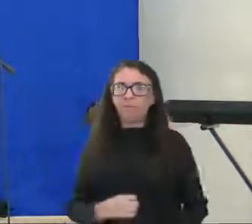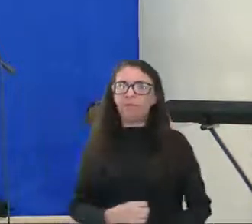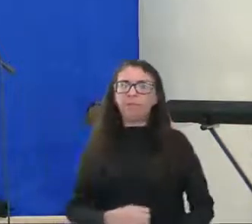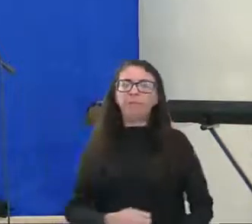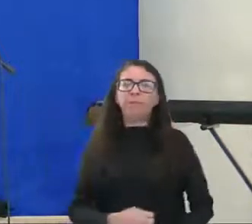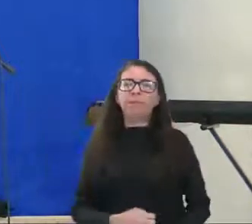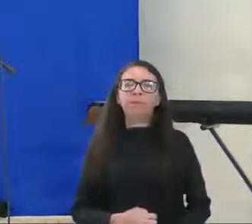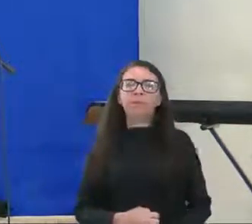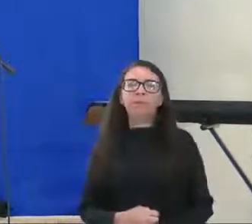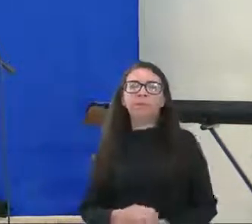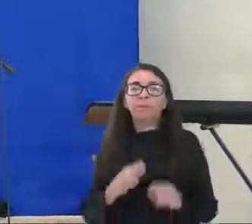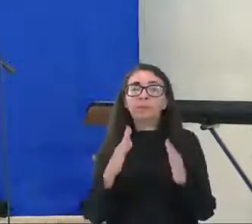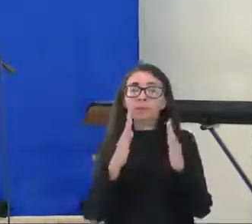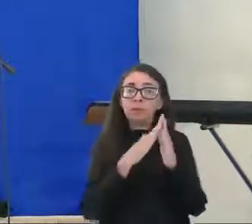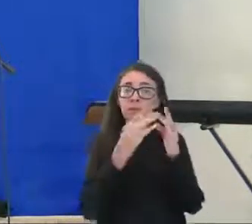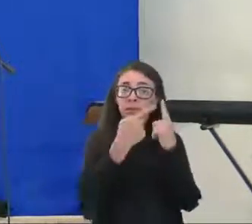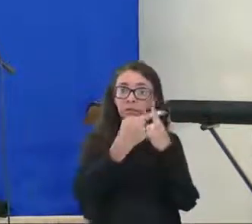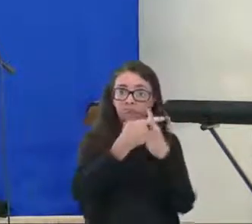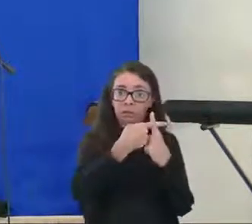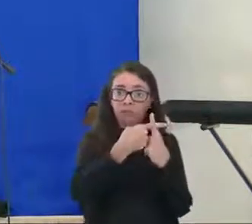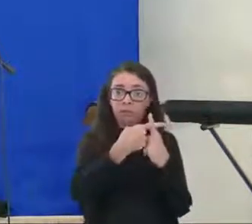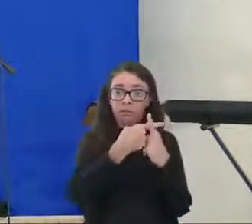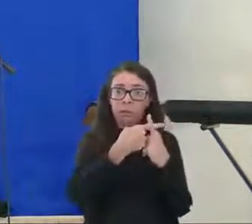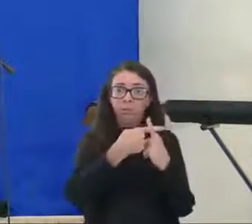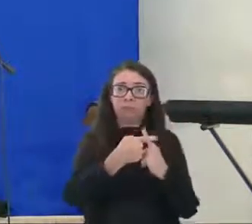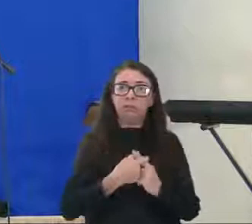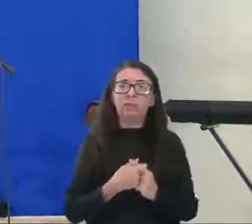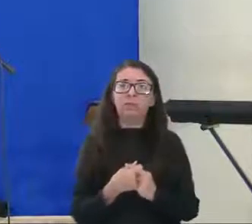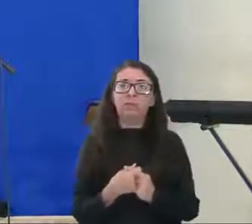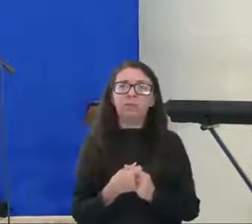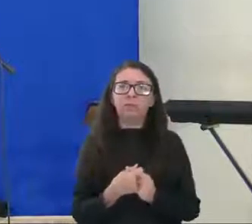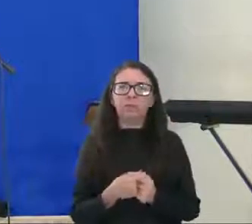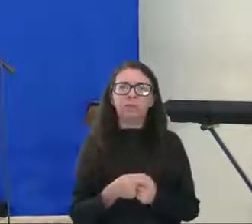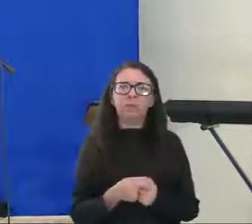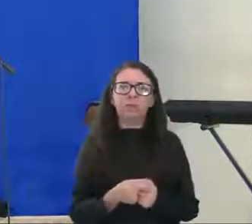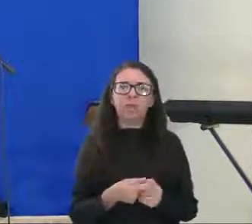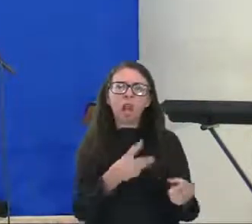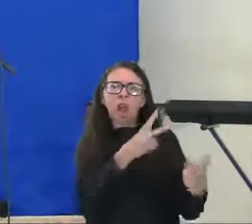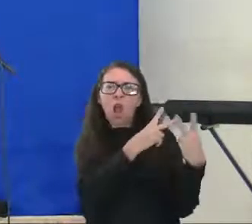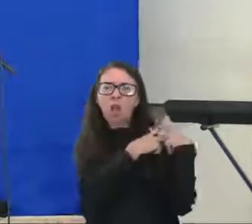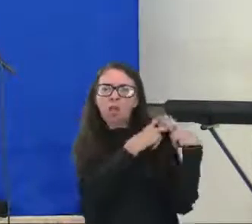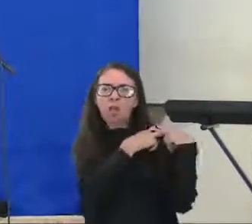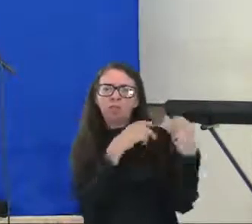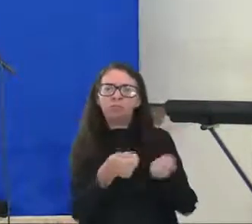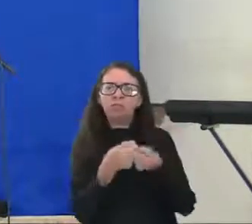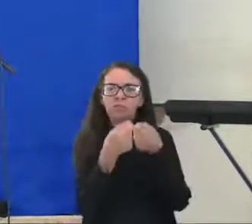lugar profetas, em terceiro lugar mestres, depois operadores de milagres, depois dons